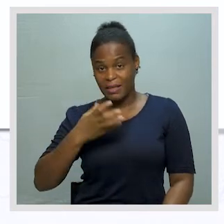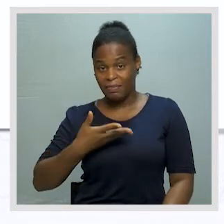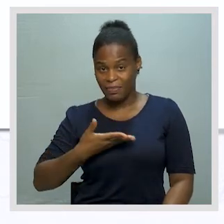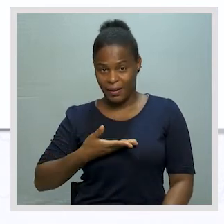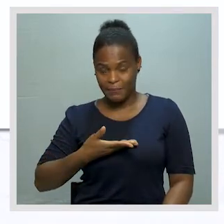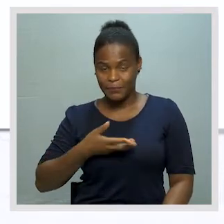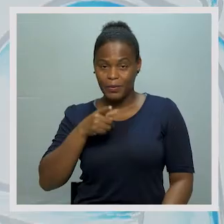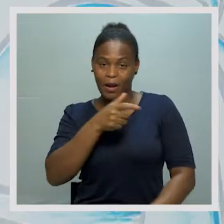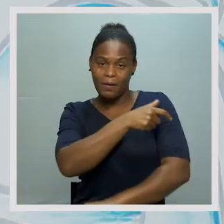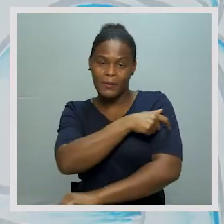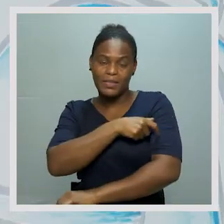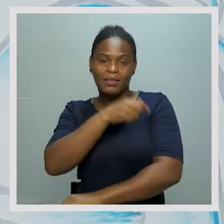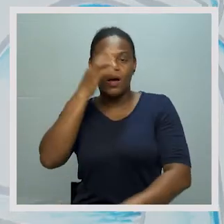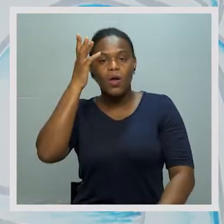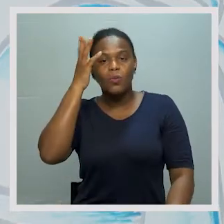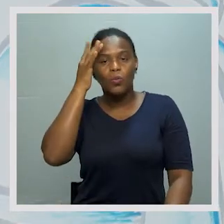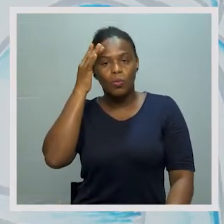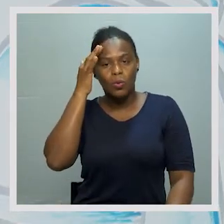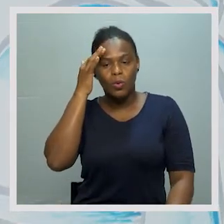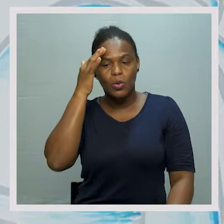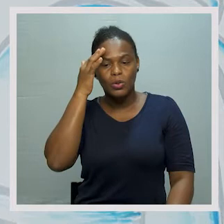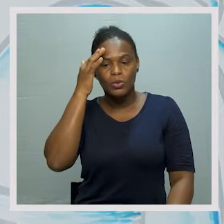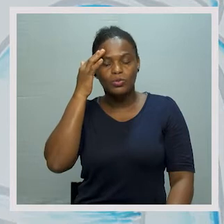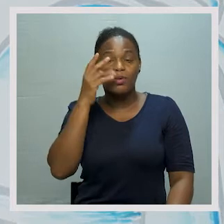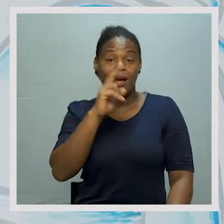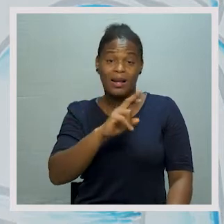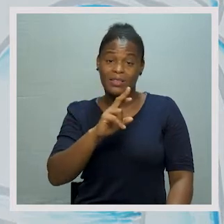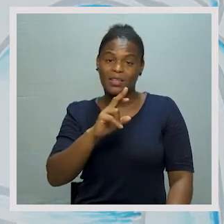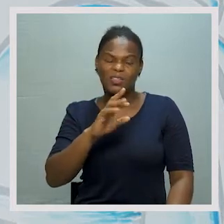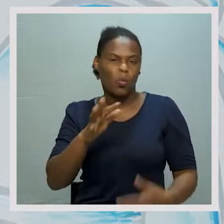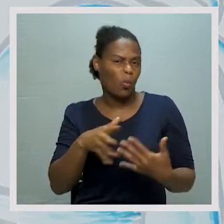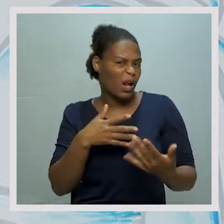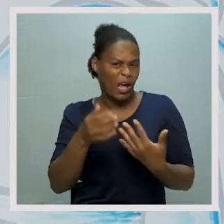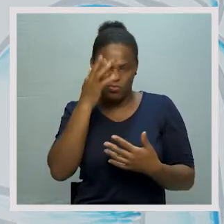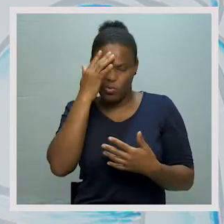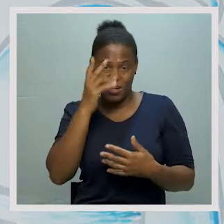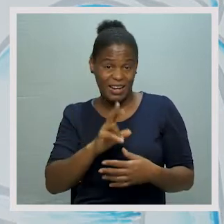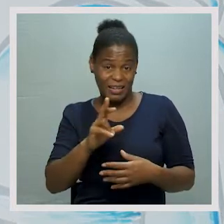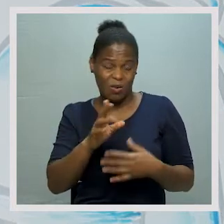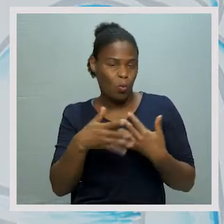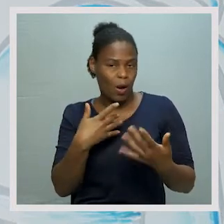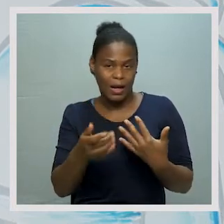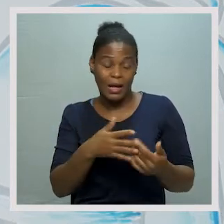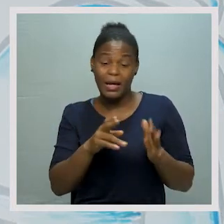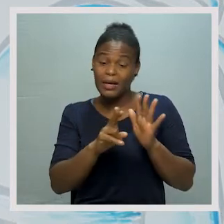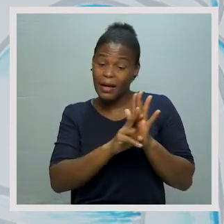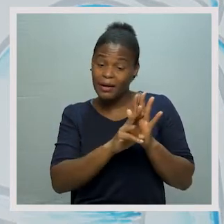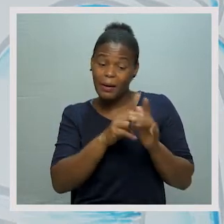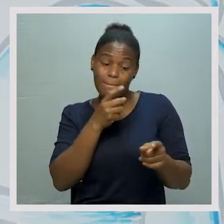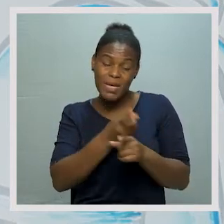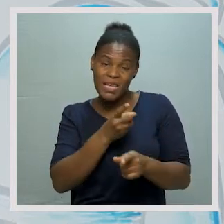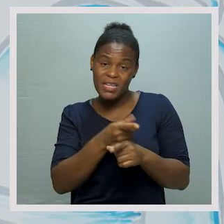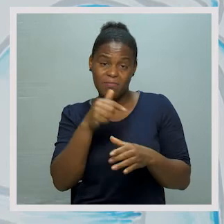estão aqui a representar números racionais quaisquer. Então, a regra é sempre a mesma